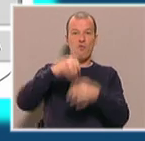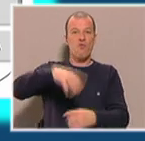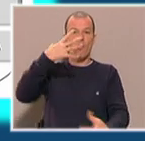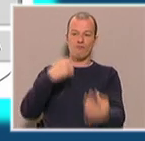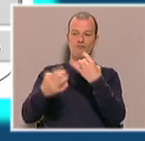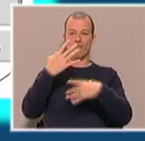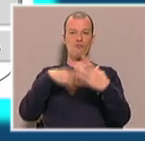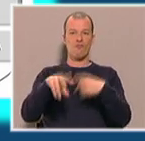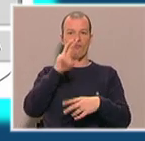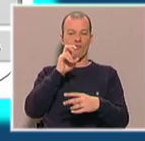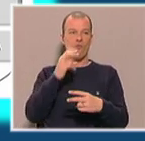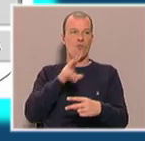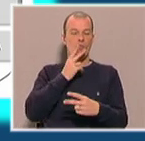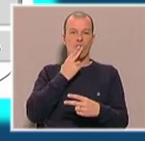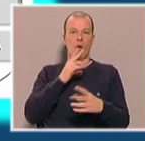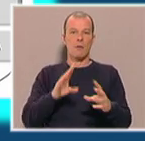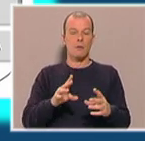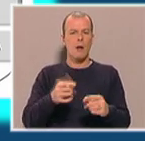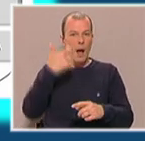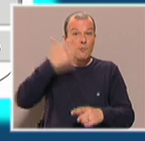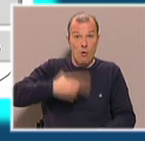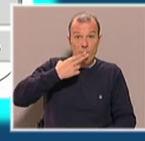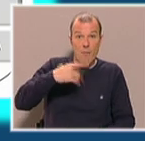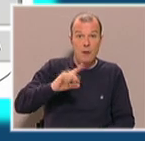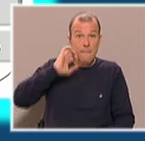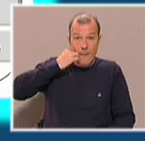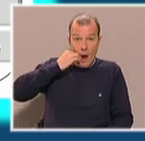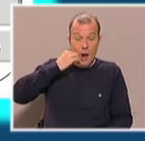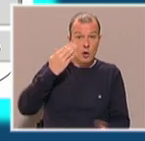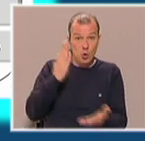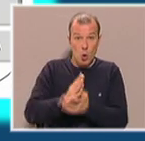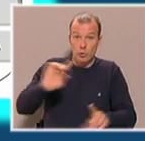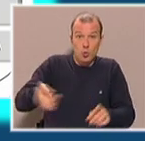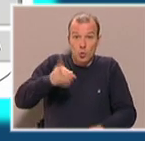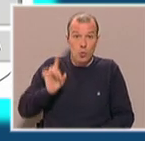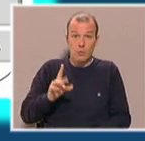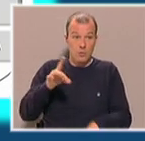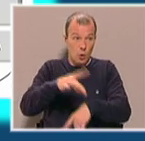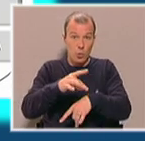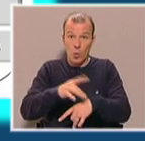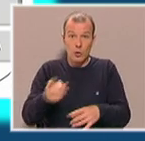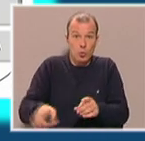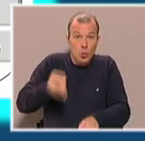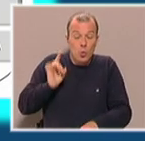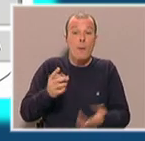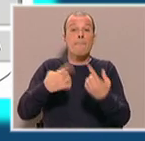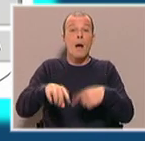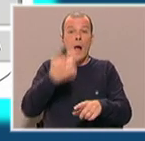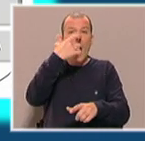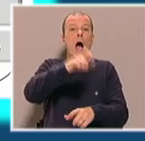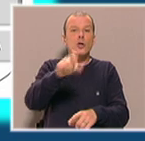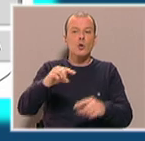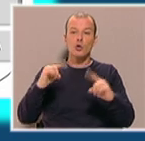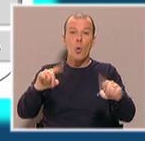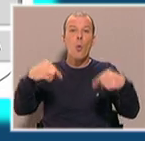só o fumador, a pessoa que fuma, que poderá ser afetada por doenças do sistema respiratório, mas também as pessoas